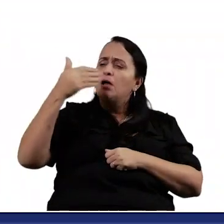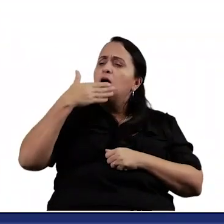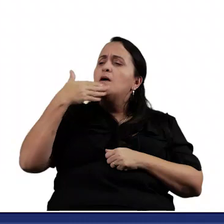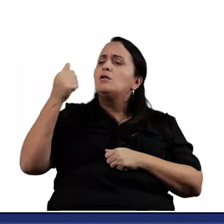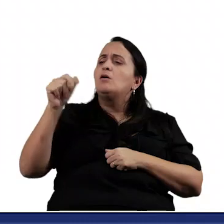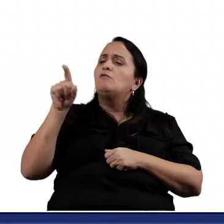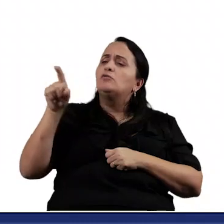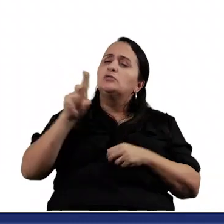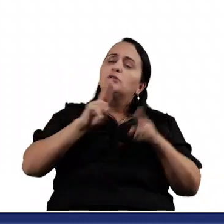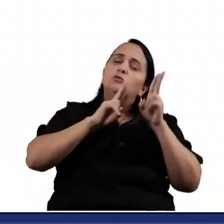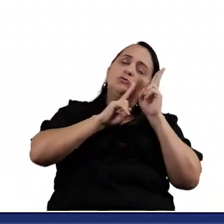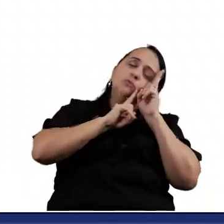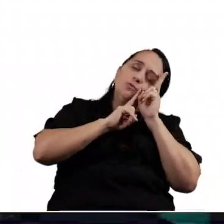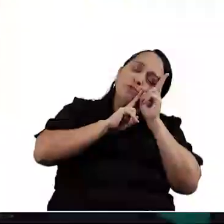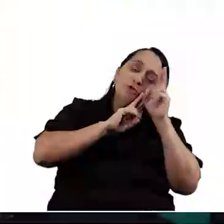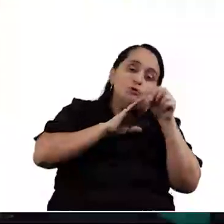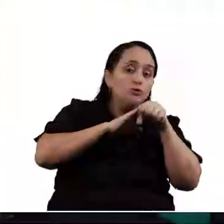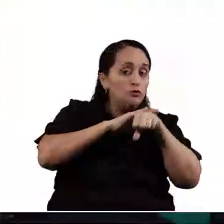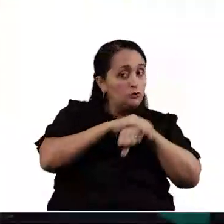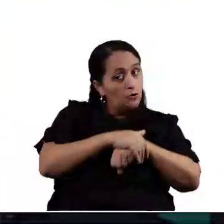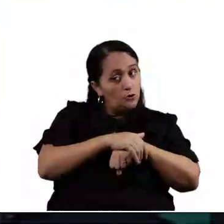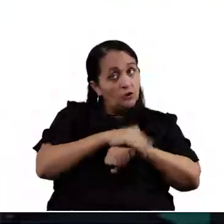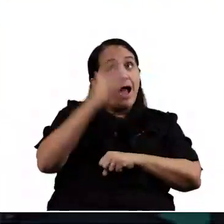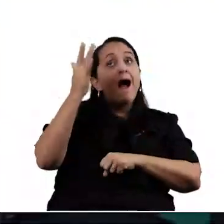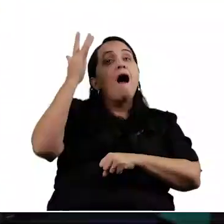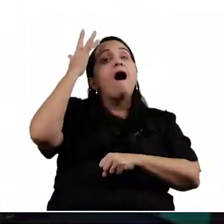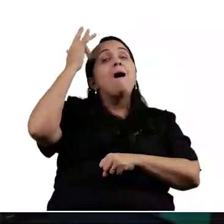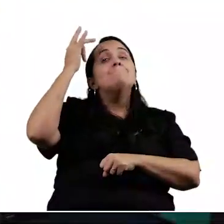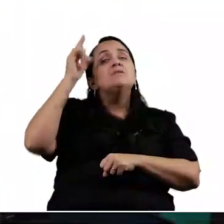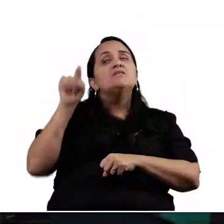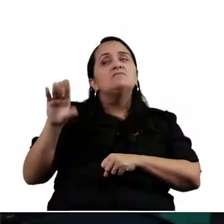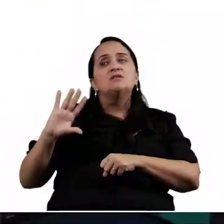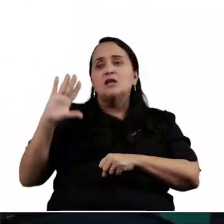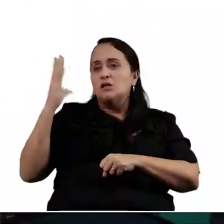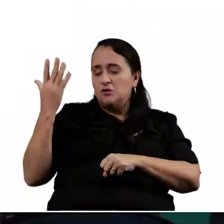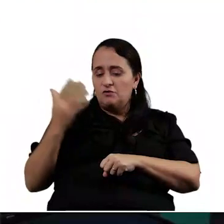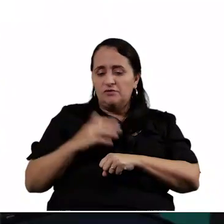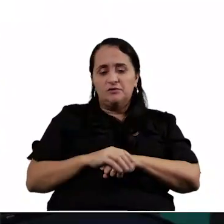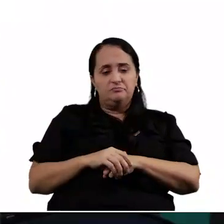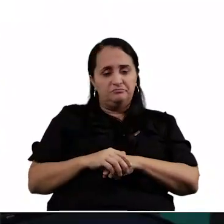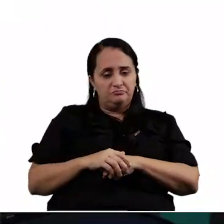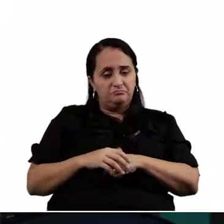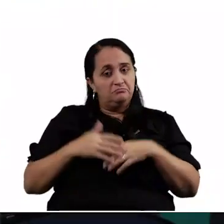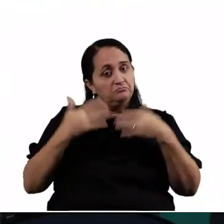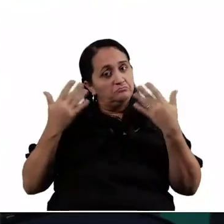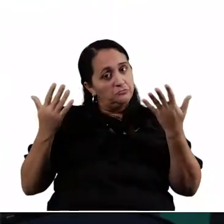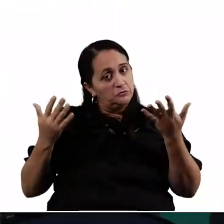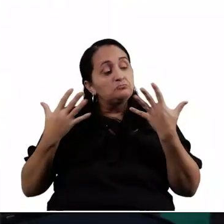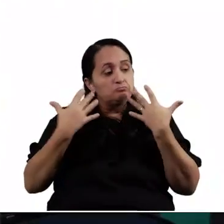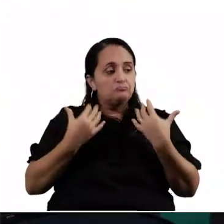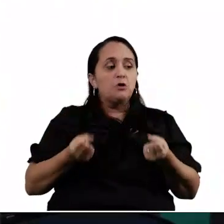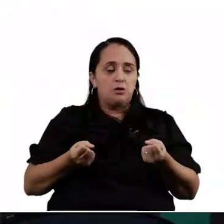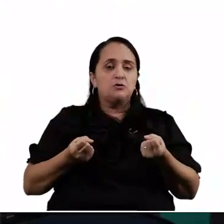no dia seguinte e o homem ficou para dormir Imagino que era longe a cidade que ele morava luzes Era longe né porque ele aceitou